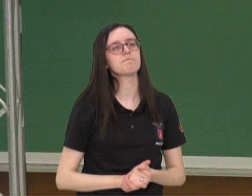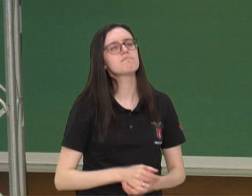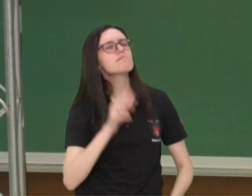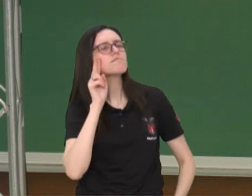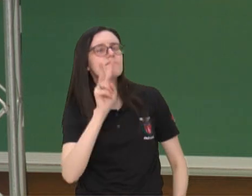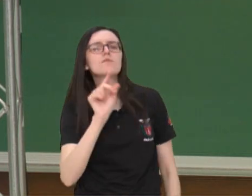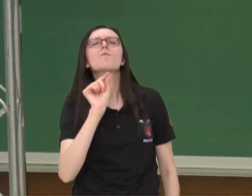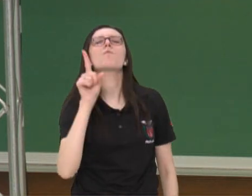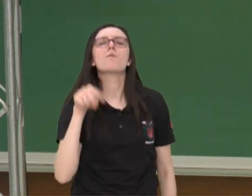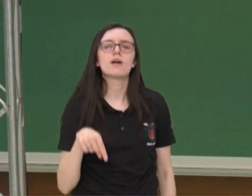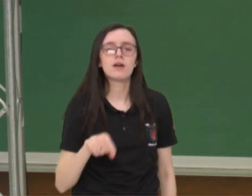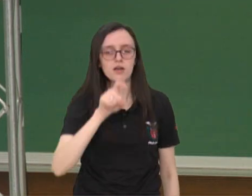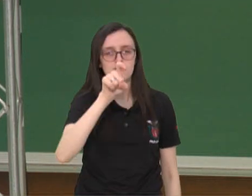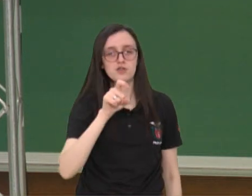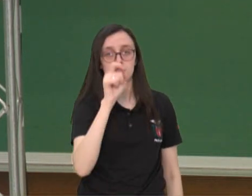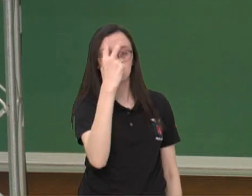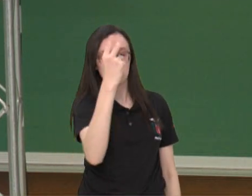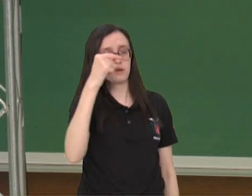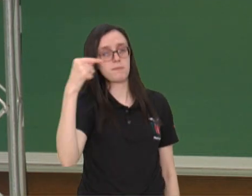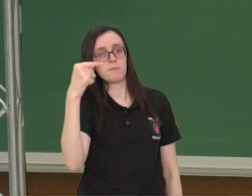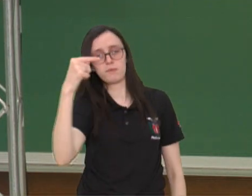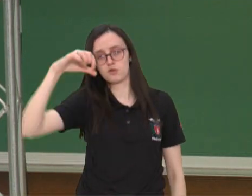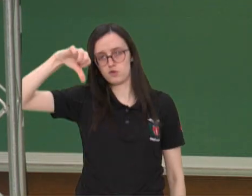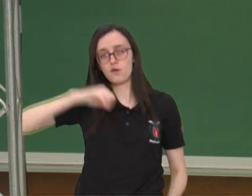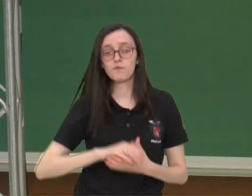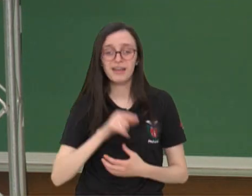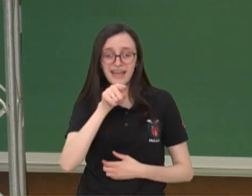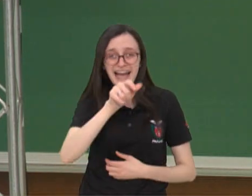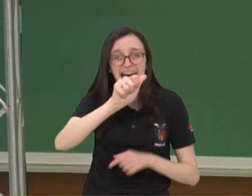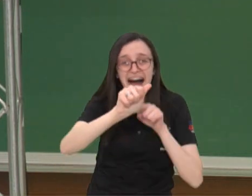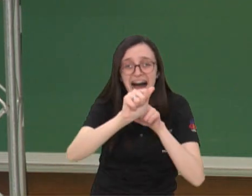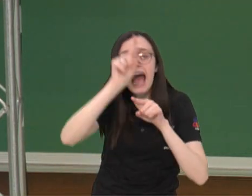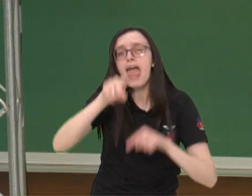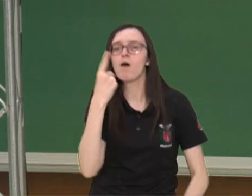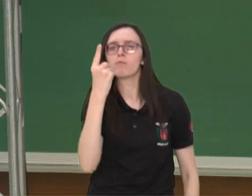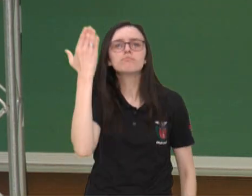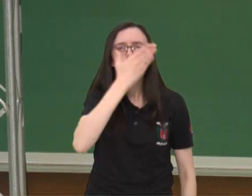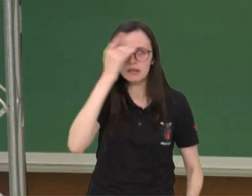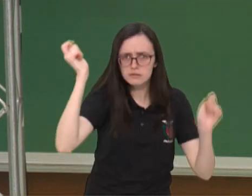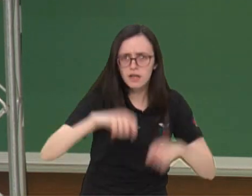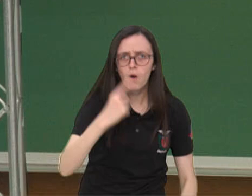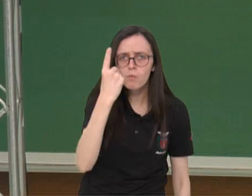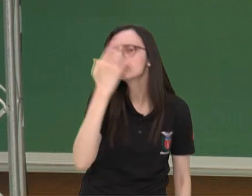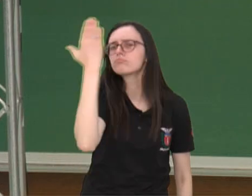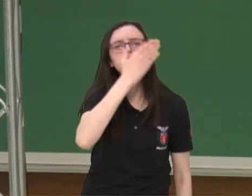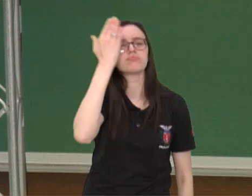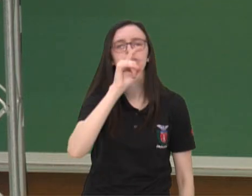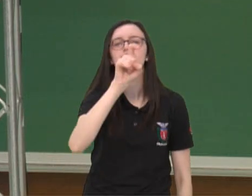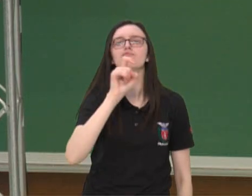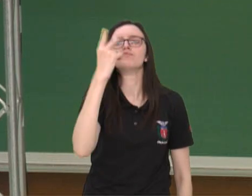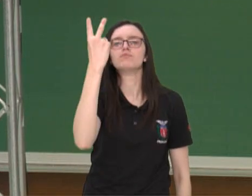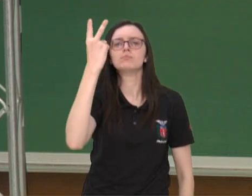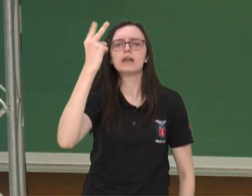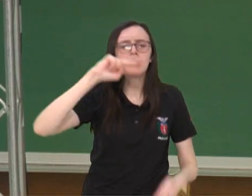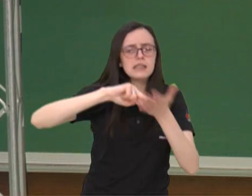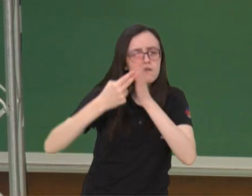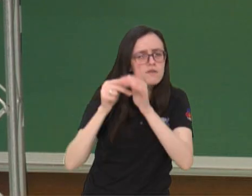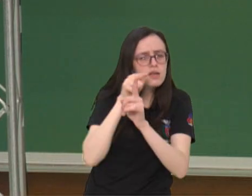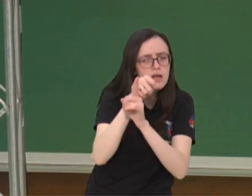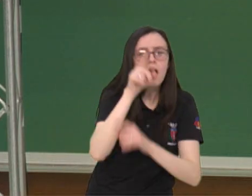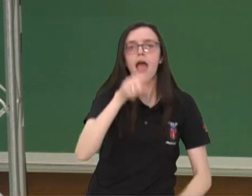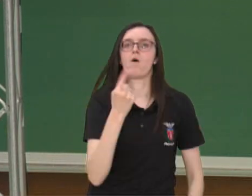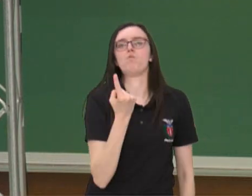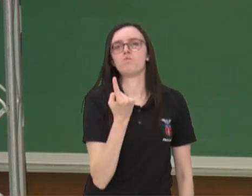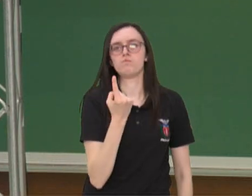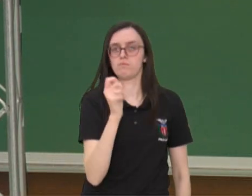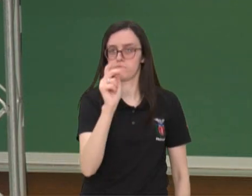tenho aqui o coeficiente a é 1. Não aparece o número que acompanha o x², então a gente coloca 1, né? O coeficiente a é